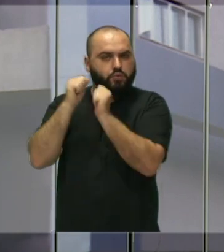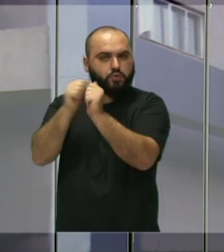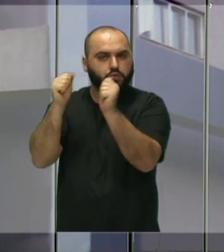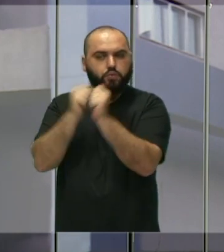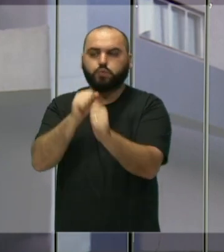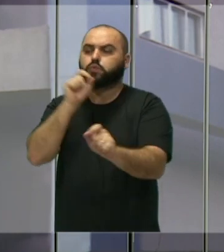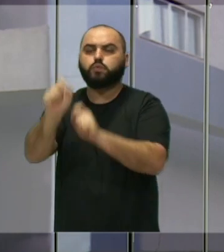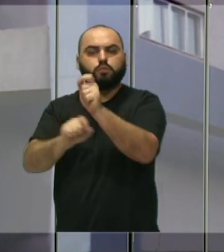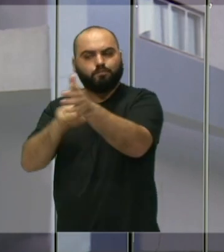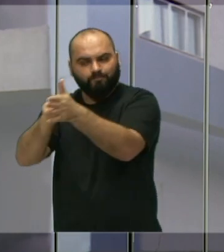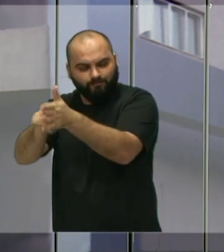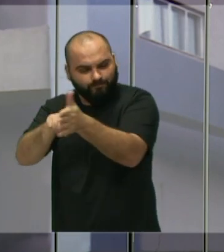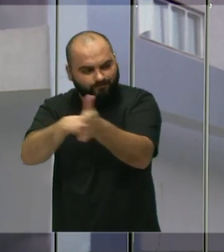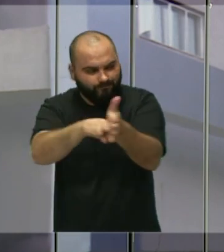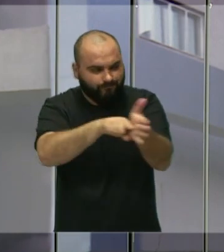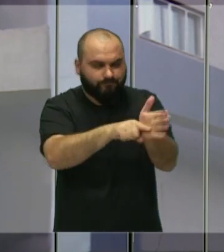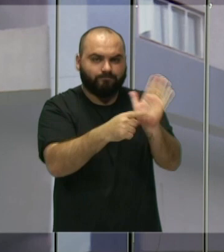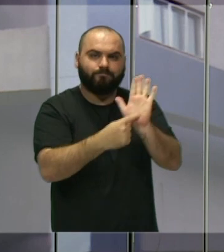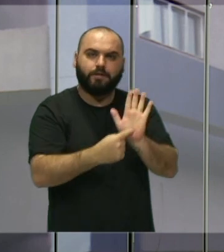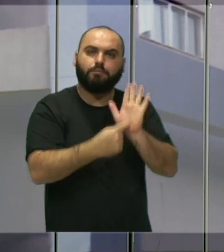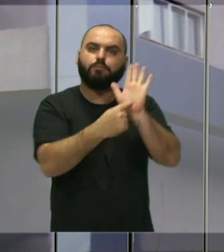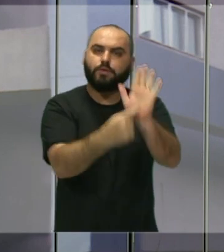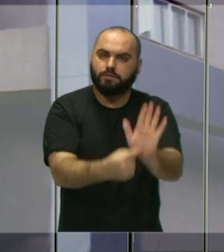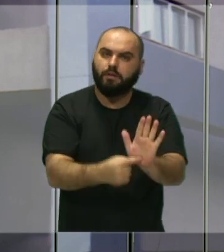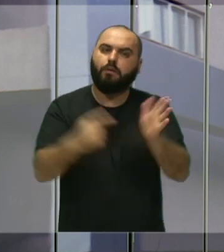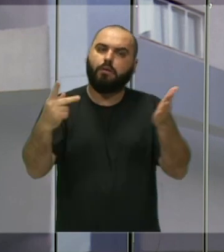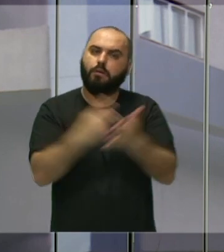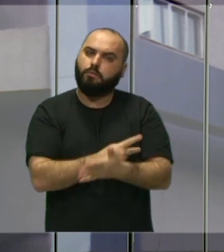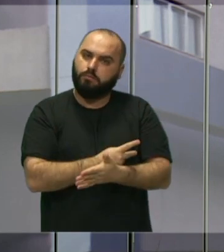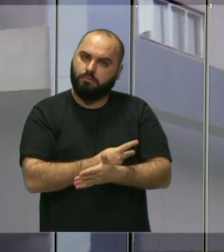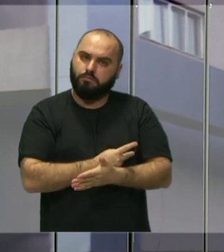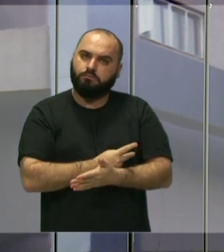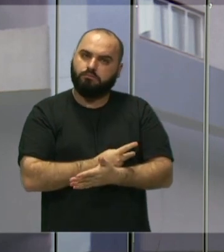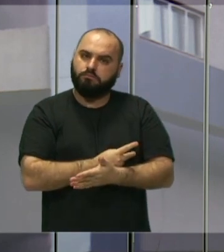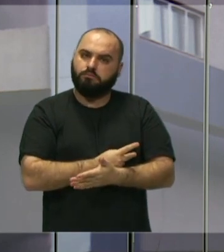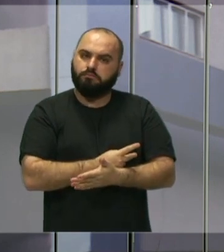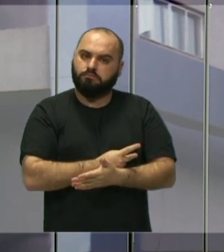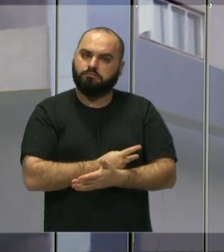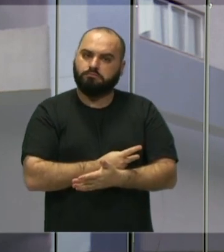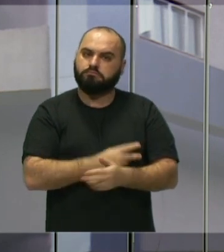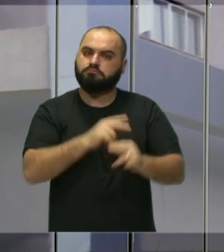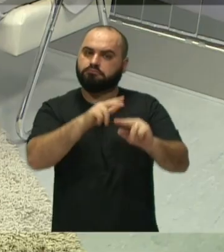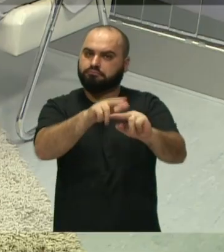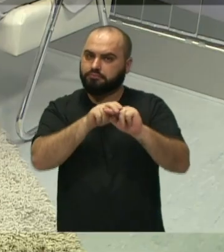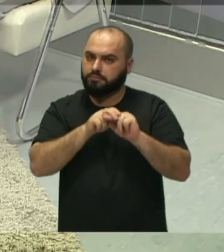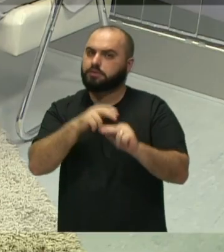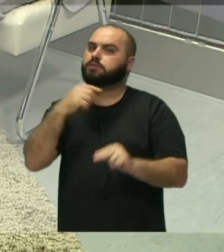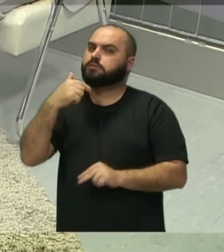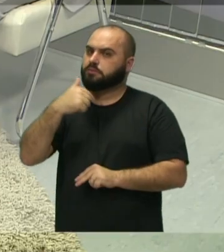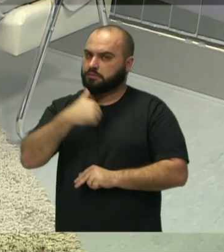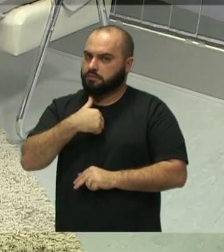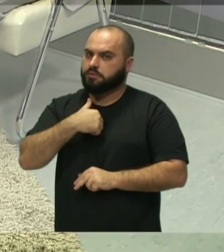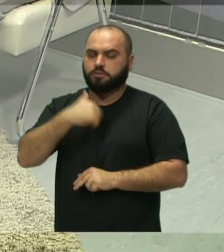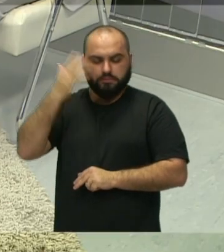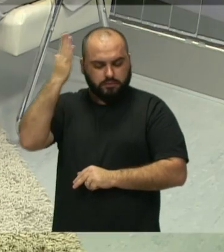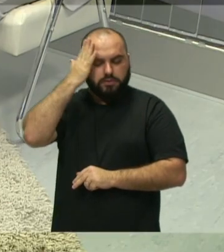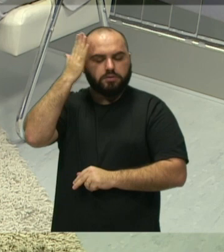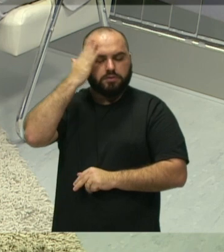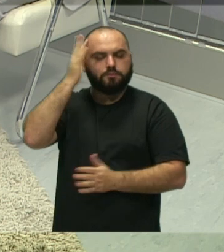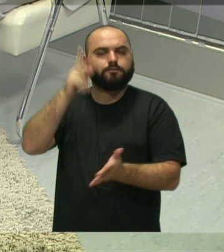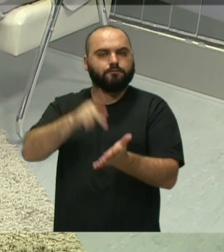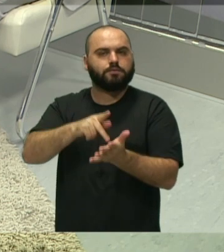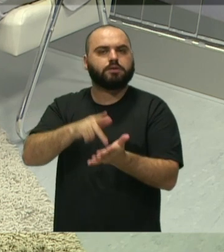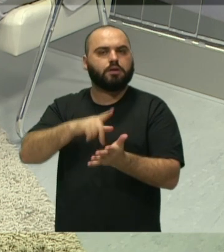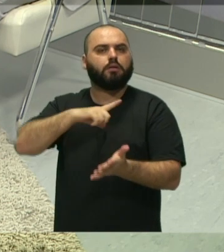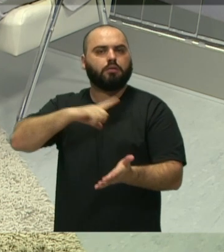apurar e apontar irregularidades. E para mim, eu não tenho nem dúvida de que existem irregularidades,